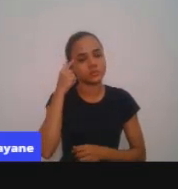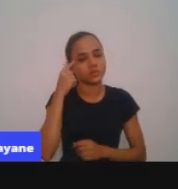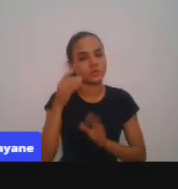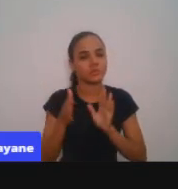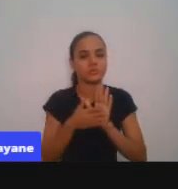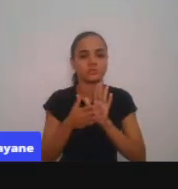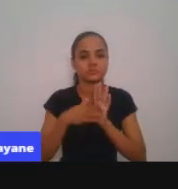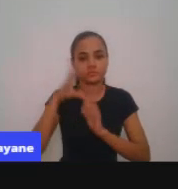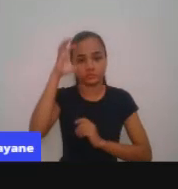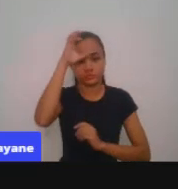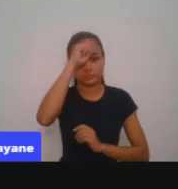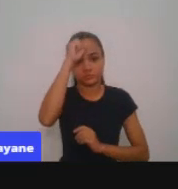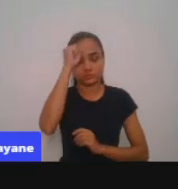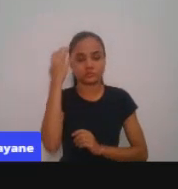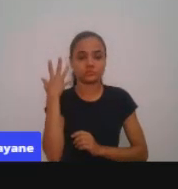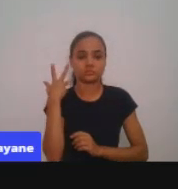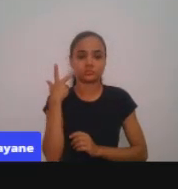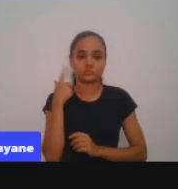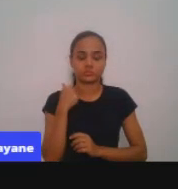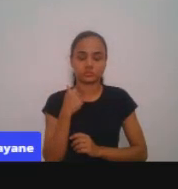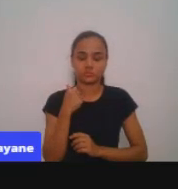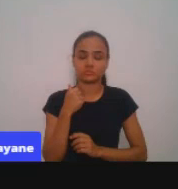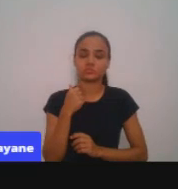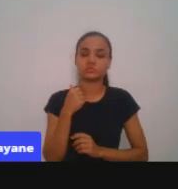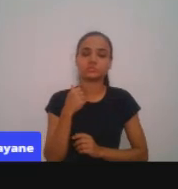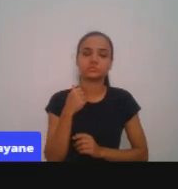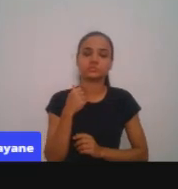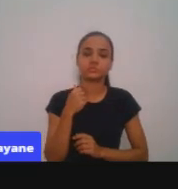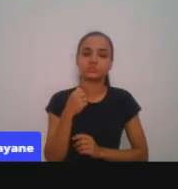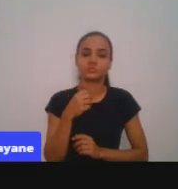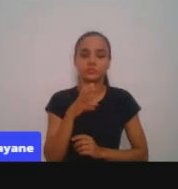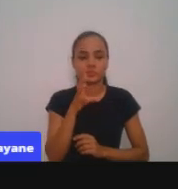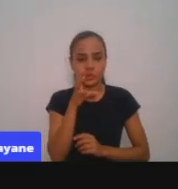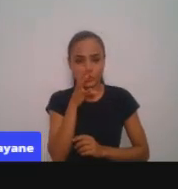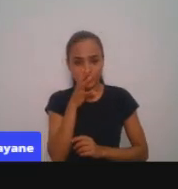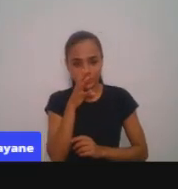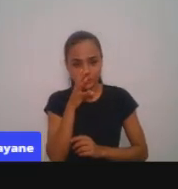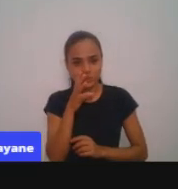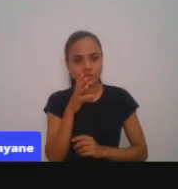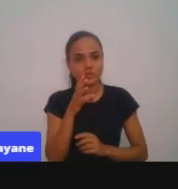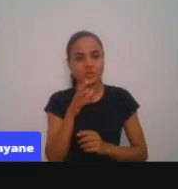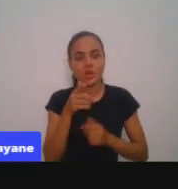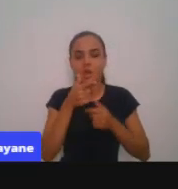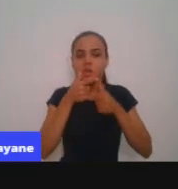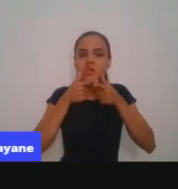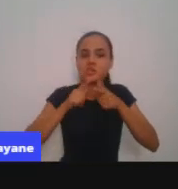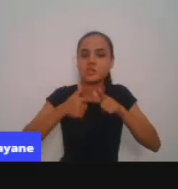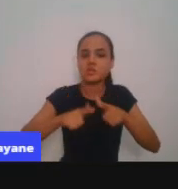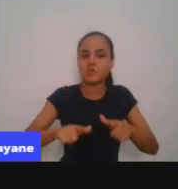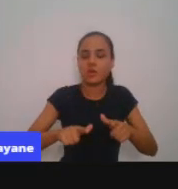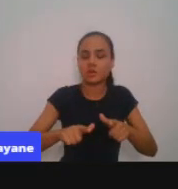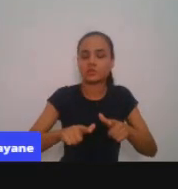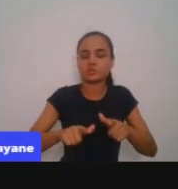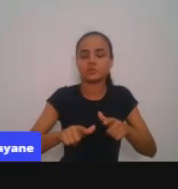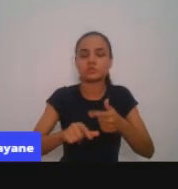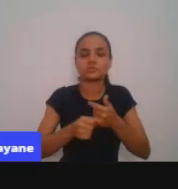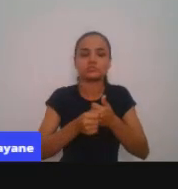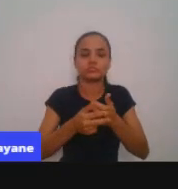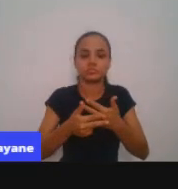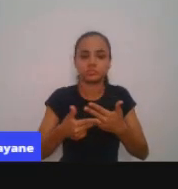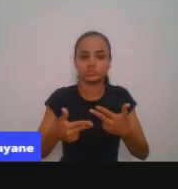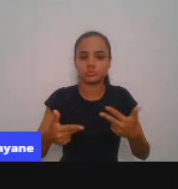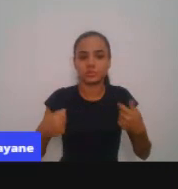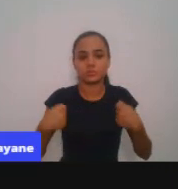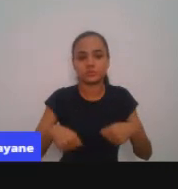é contemplar as múltiplas linguagens, né? Então, eu preciso pensar em propostas que vão dar possibilidade